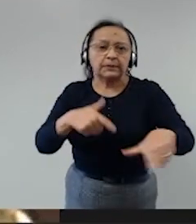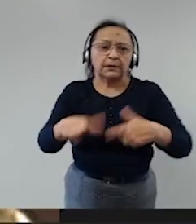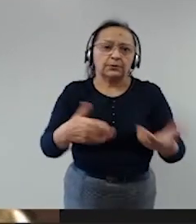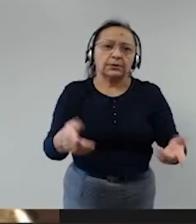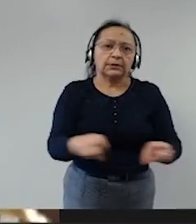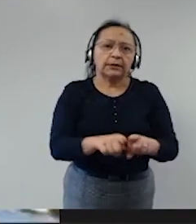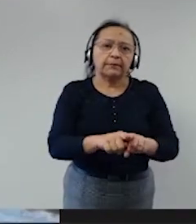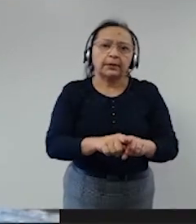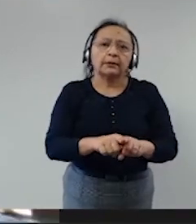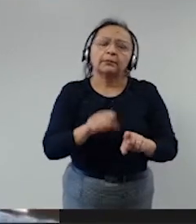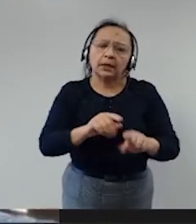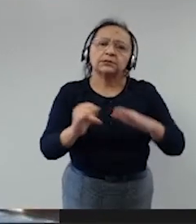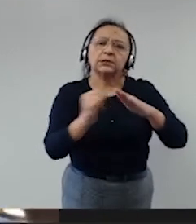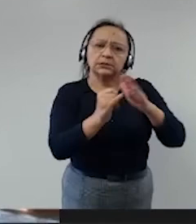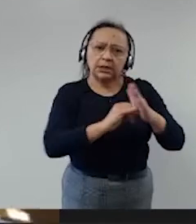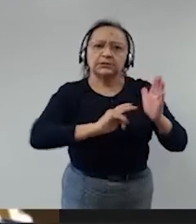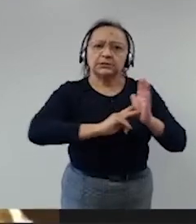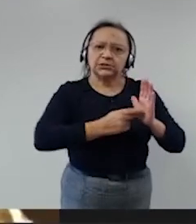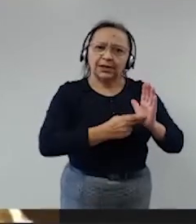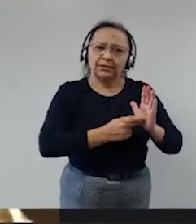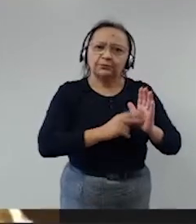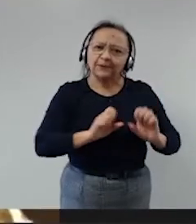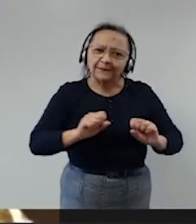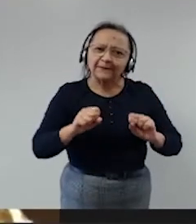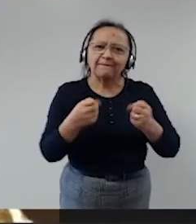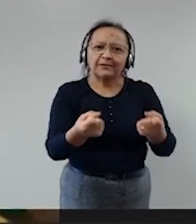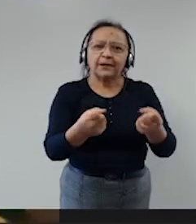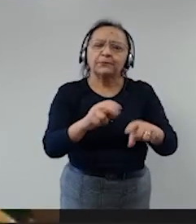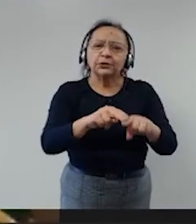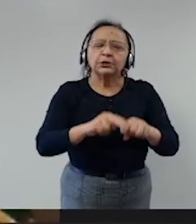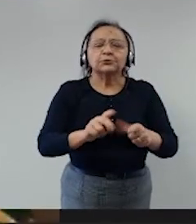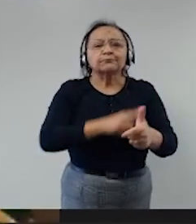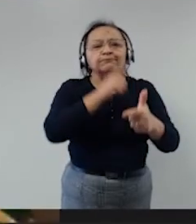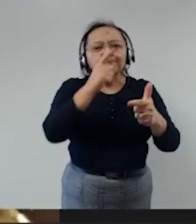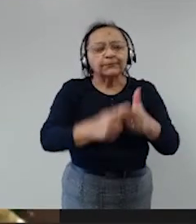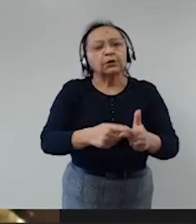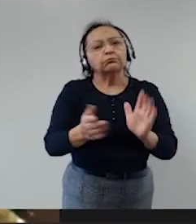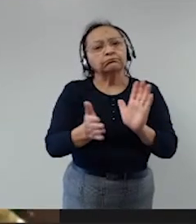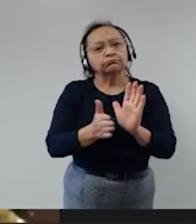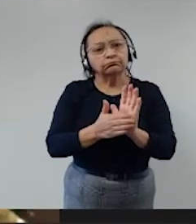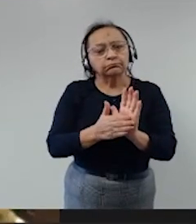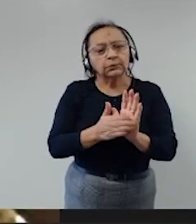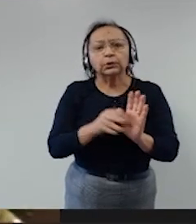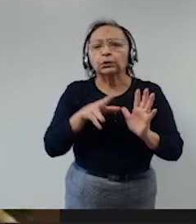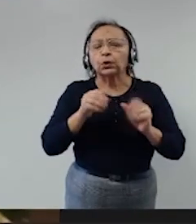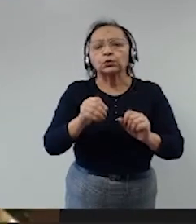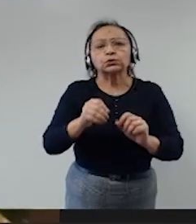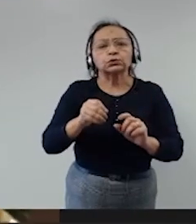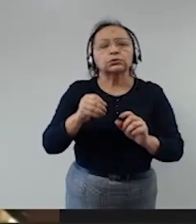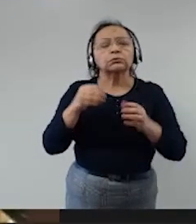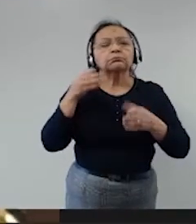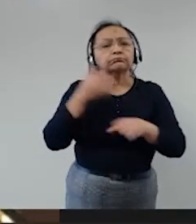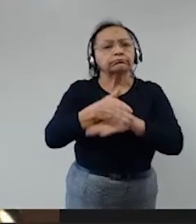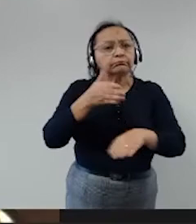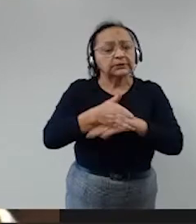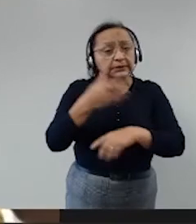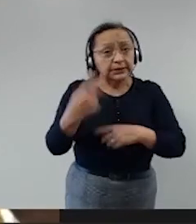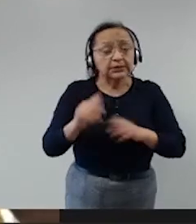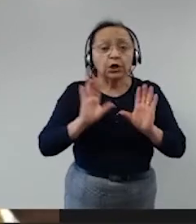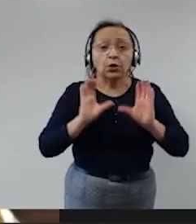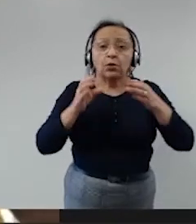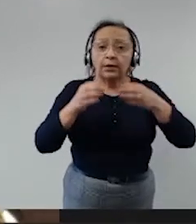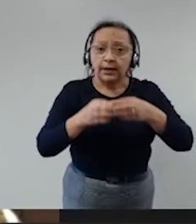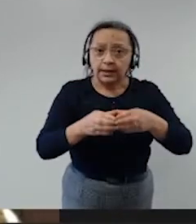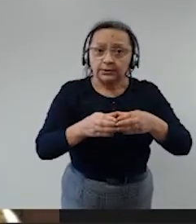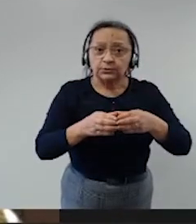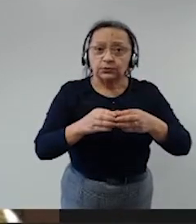e das entidades sindicais. E por isso, mais uma vez, eu conclamo os participantes deste congresso e aqueles